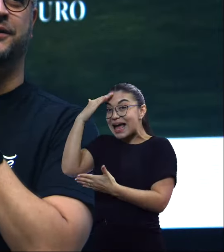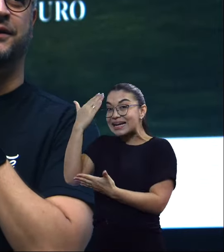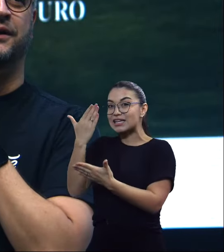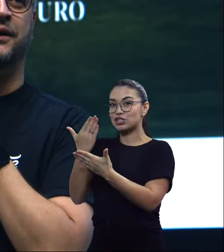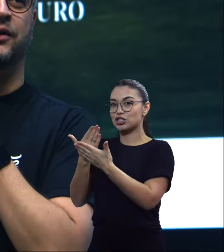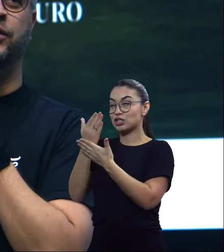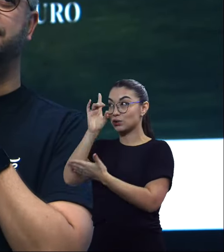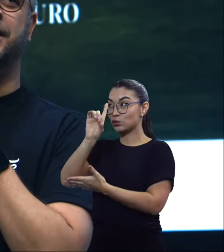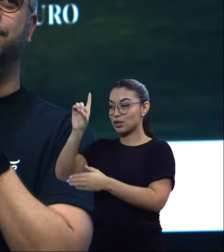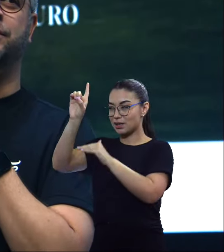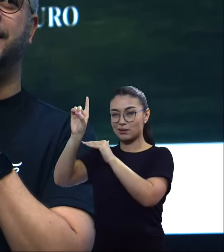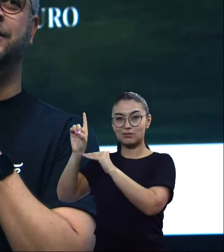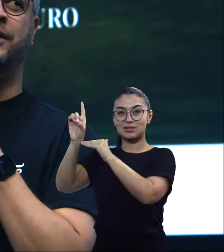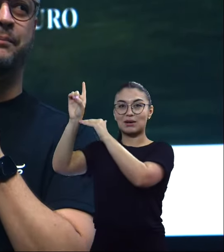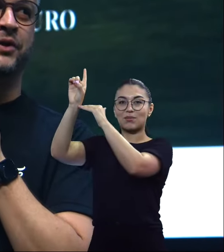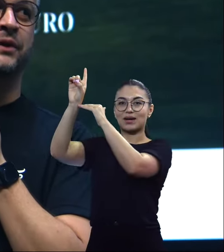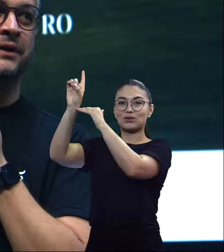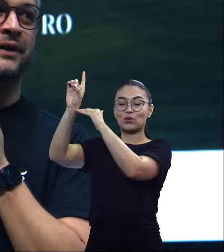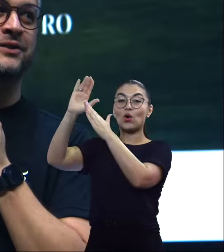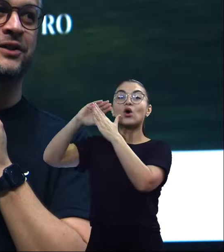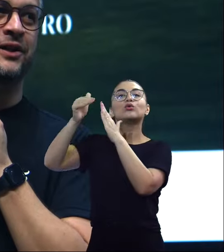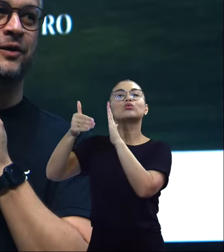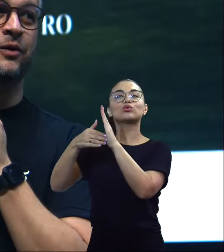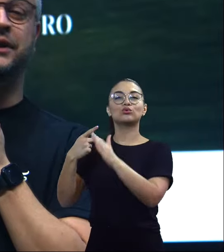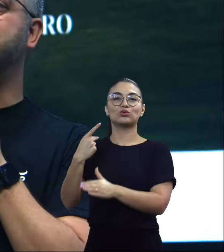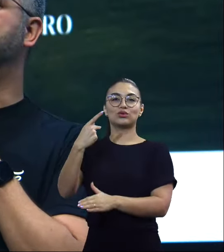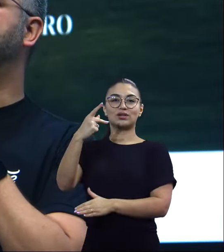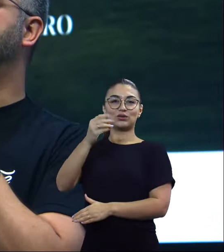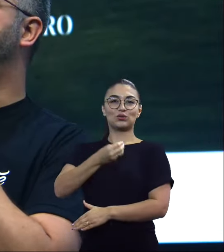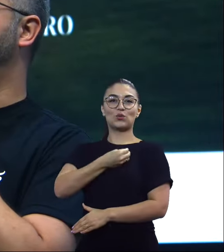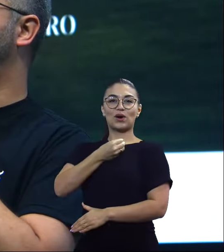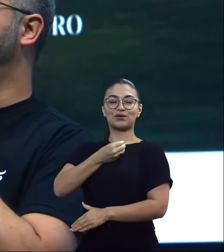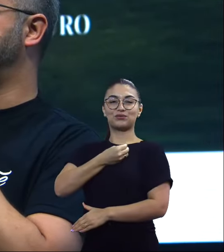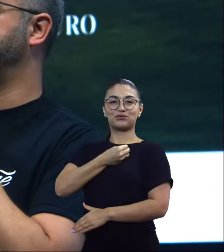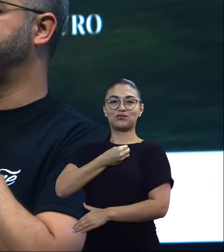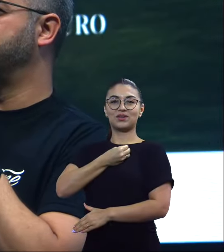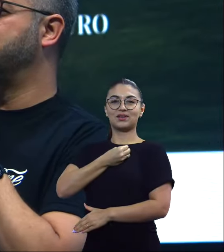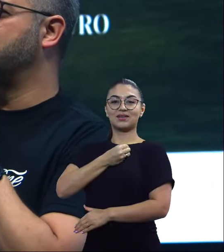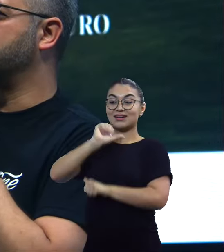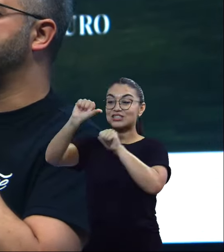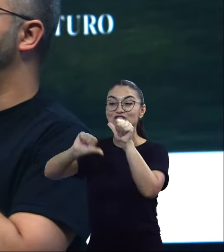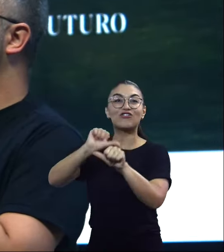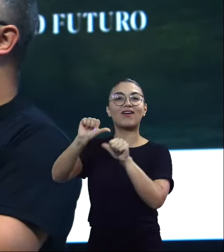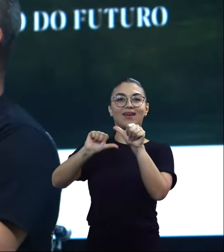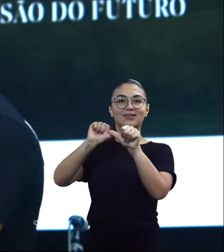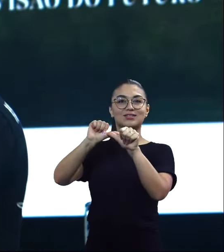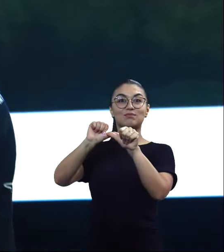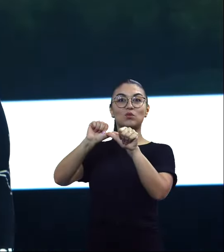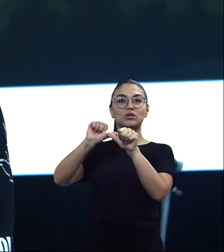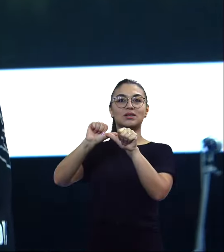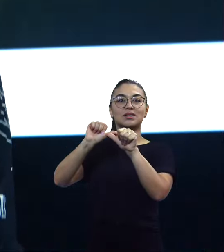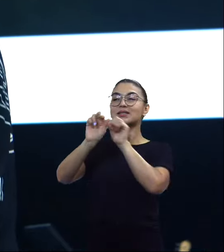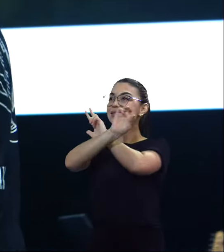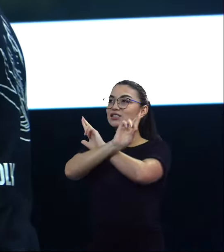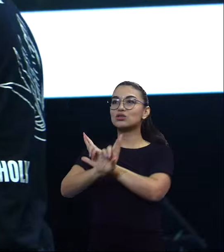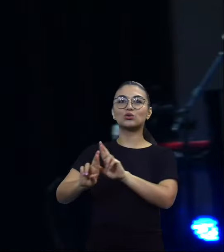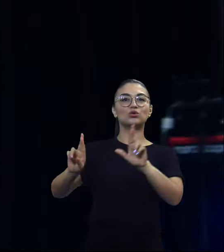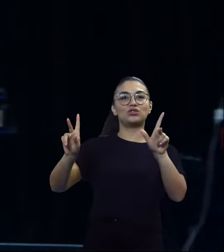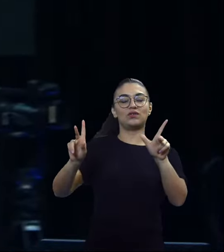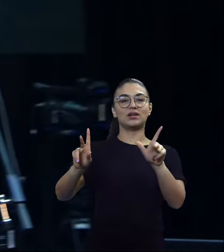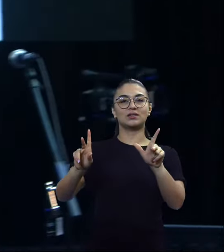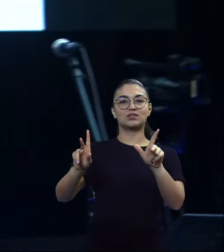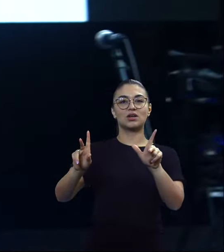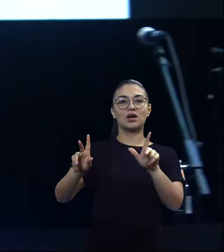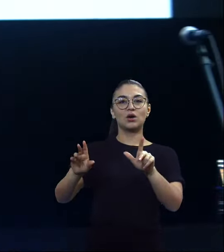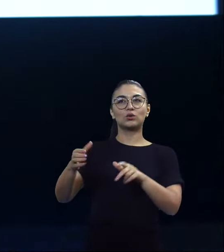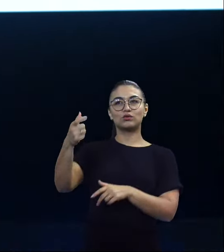cheio. O que tem que mudar não é a personalidade, o que tem que mudar é a perspectiva. Quando você muda a perspectiva daquilo que você está olhando,